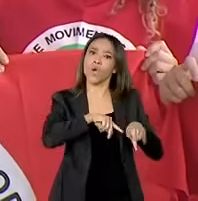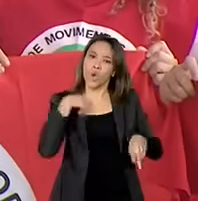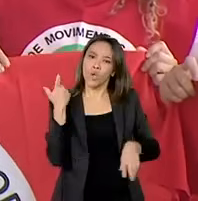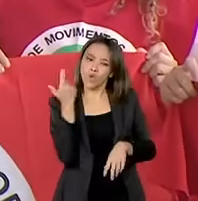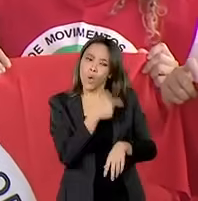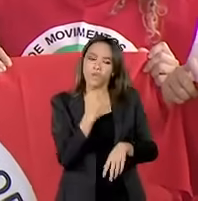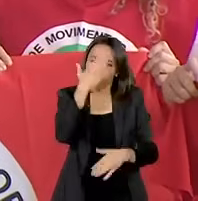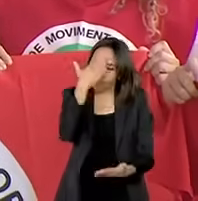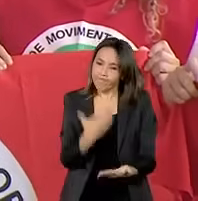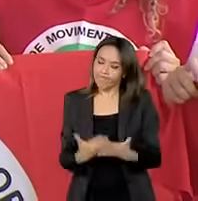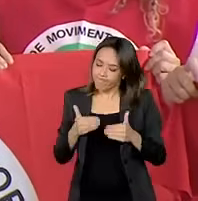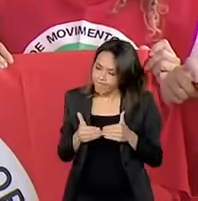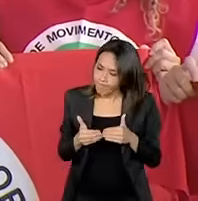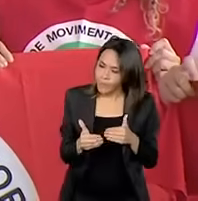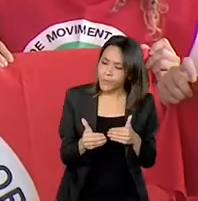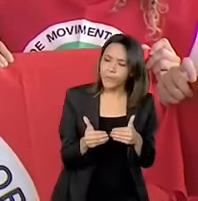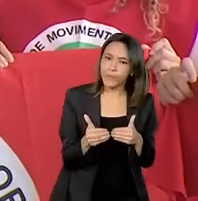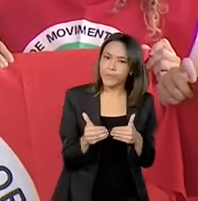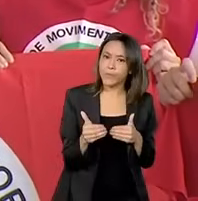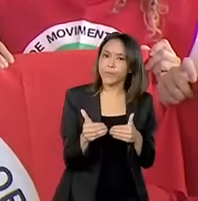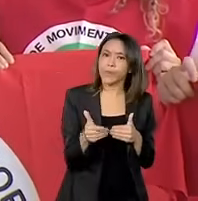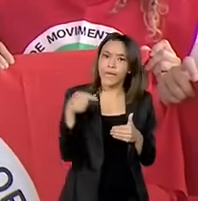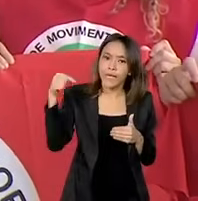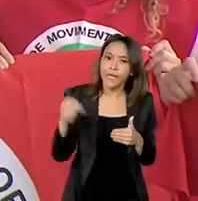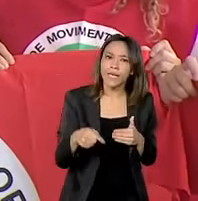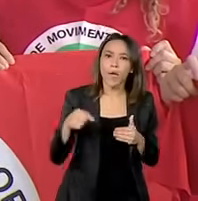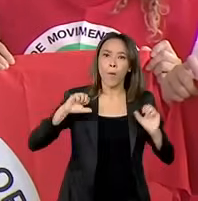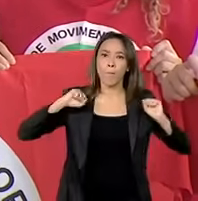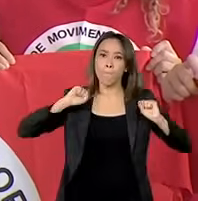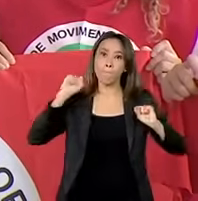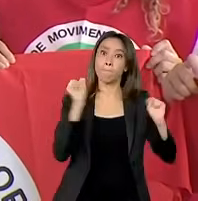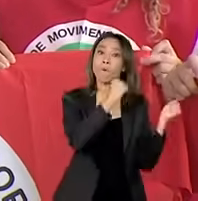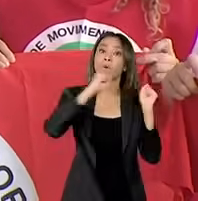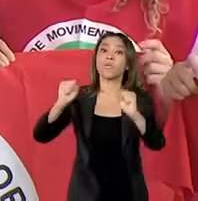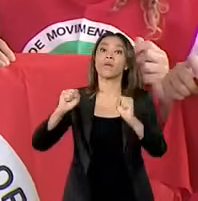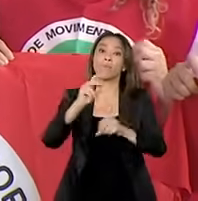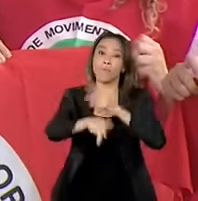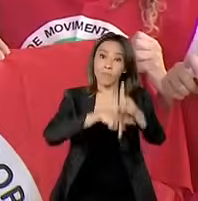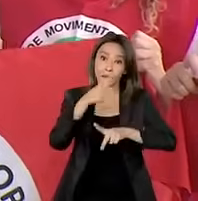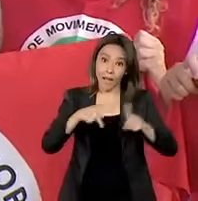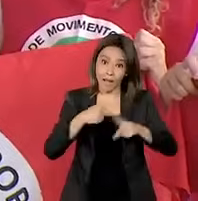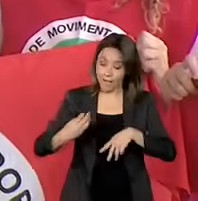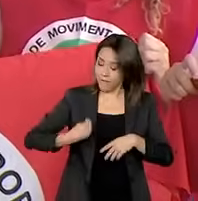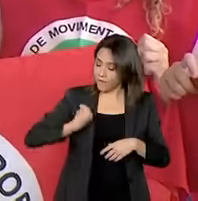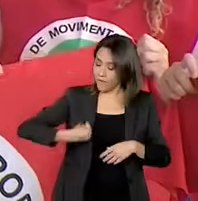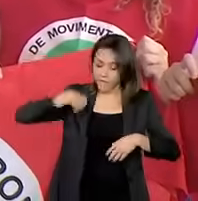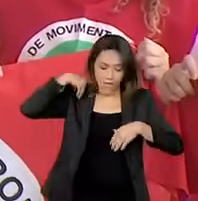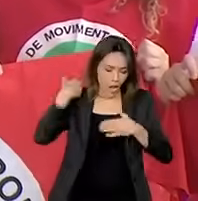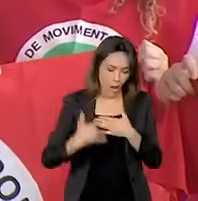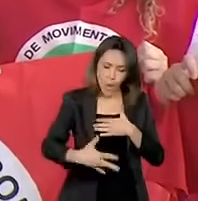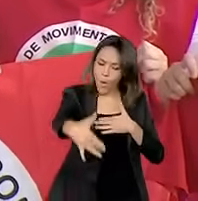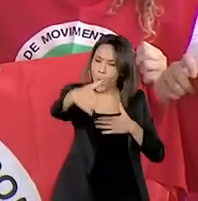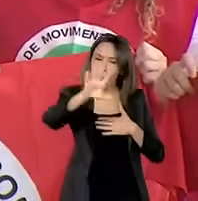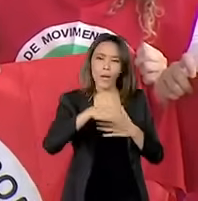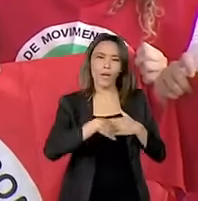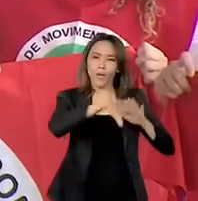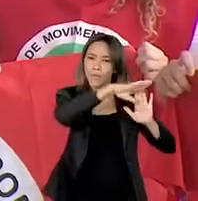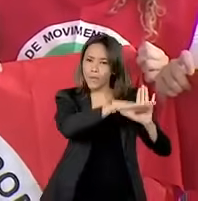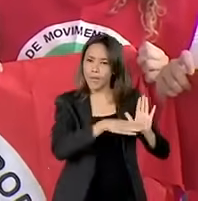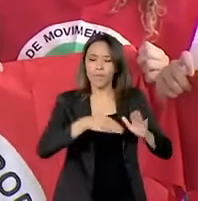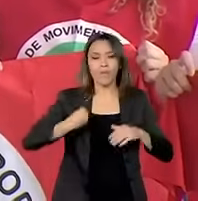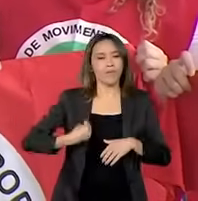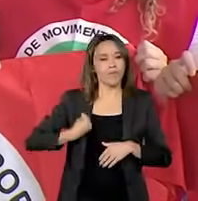gente acredita que é de fato o poder popular. Vida longa ao Minha Casa Minha Vida Entidades, vida longa aos